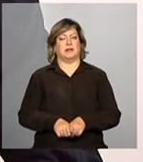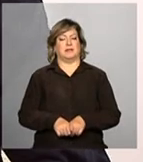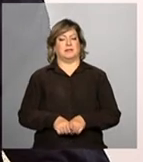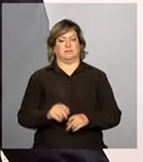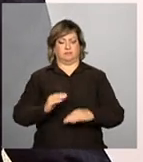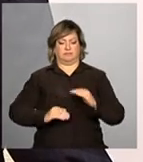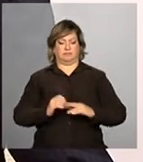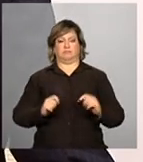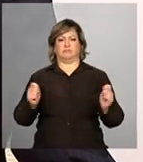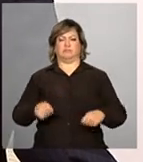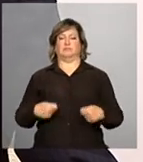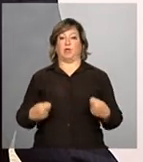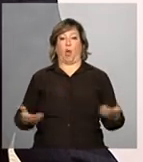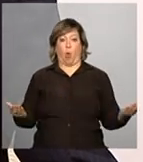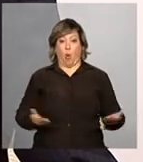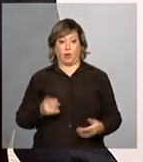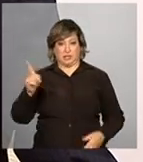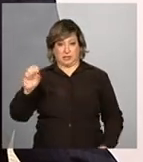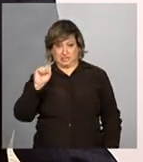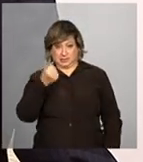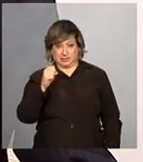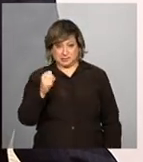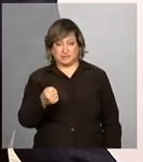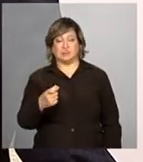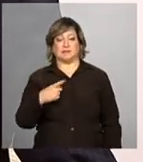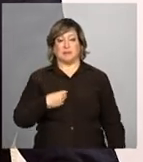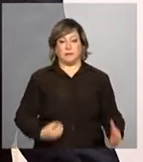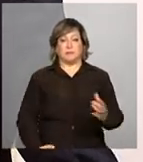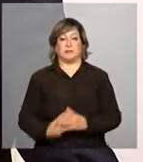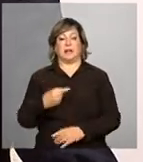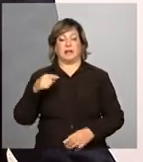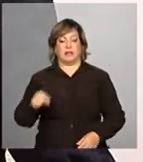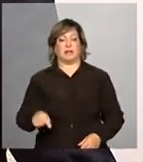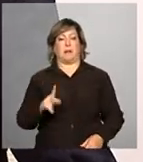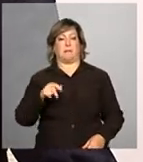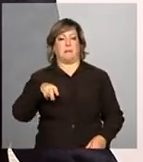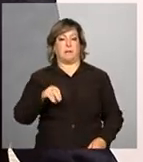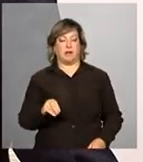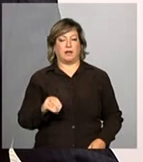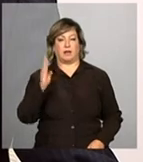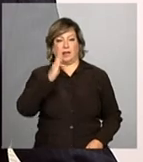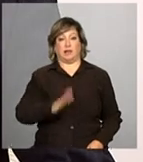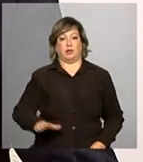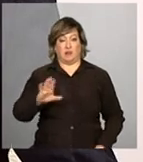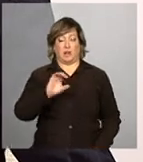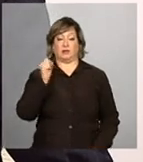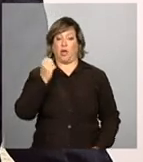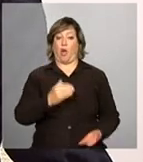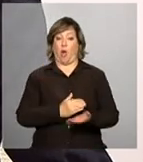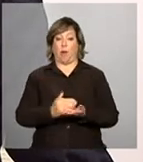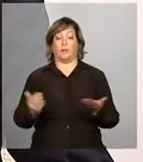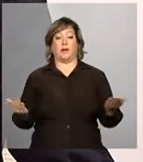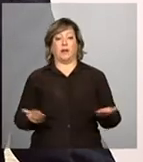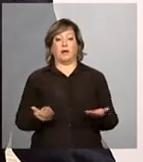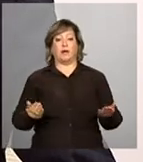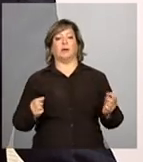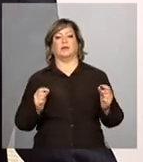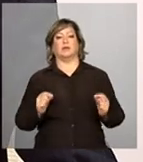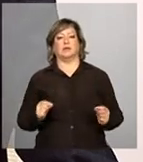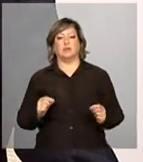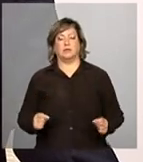por isso hoje lá em Sergipe estamos lançando aí esse plano de capacitação que é um plano nacional mas Sergipe começa hoje e a gente entende que